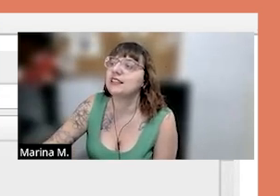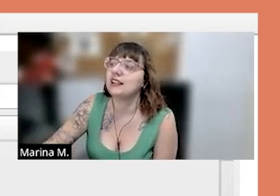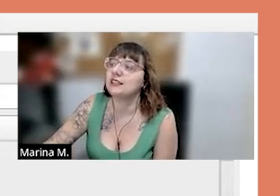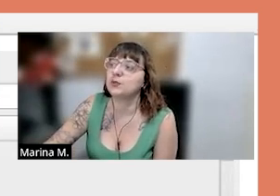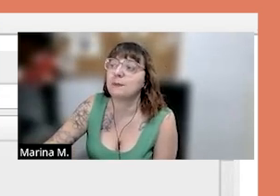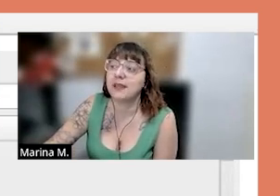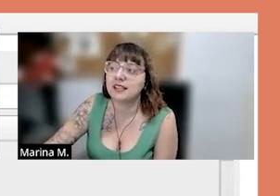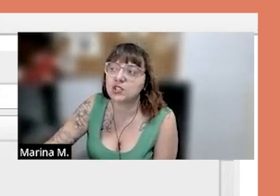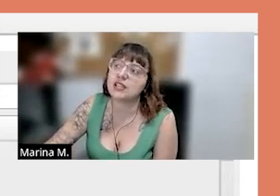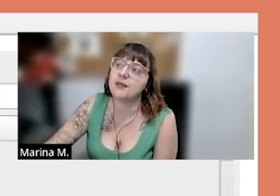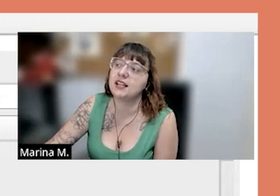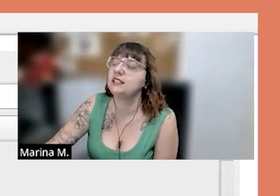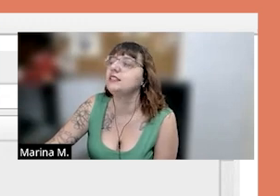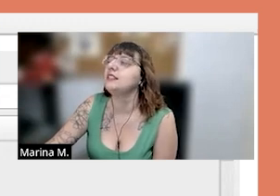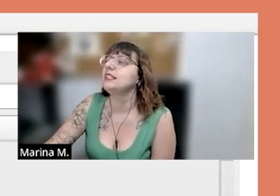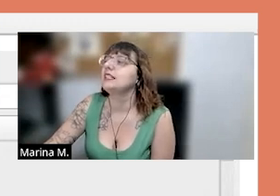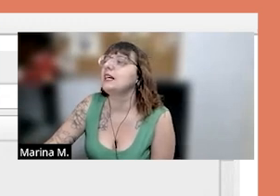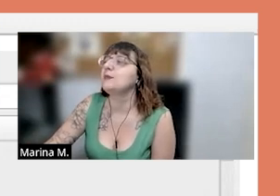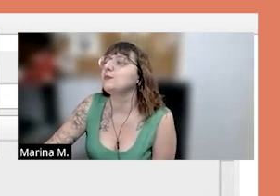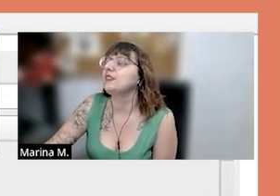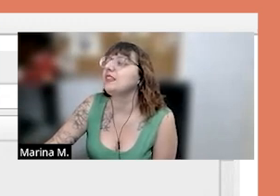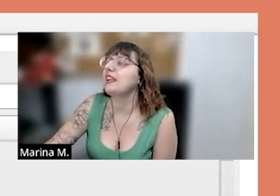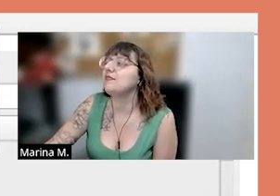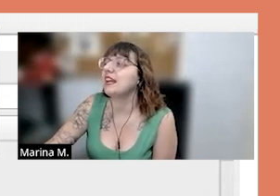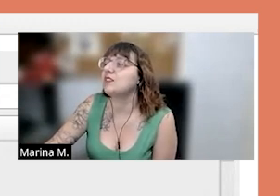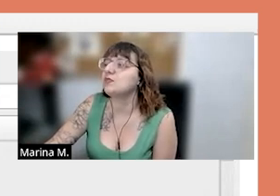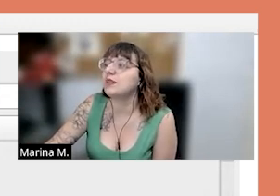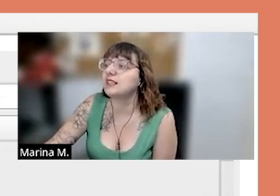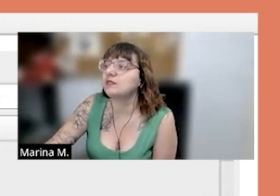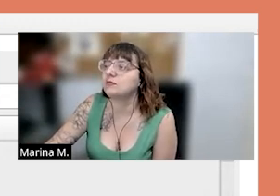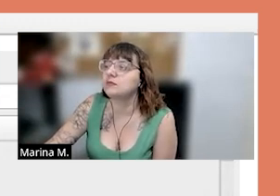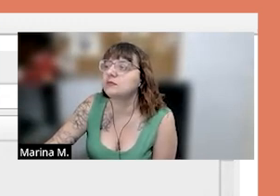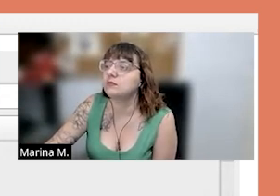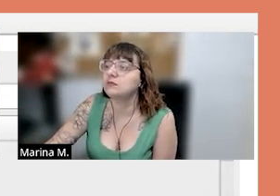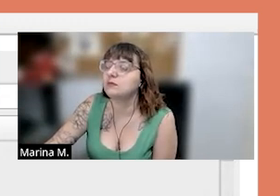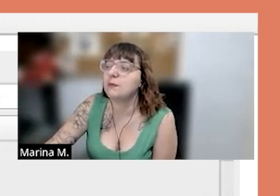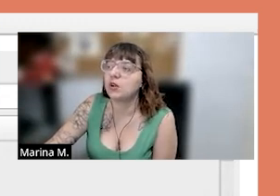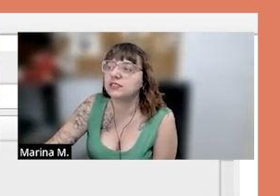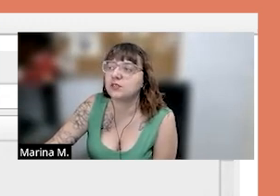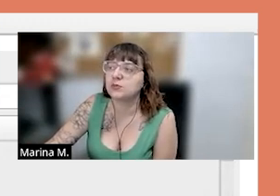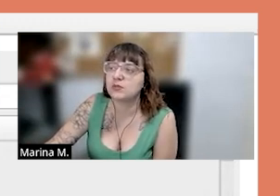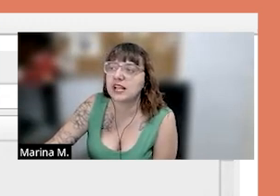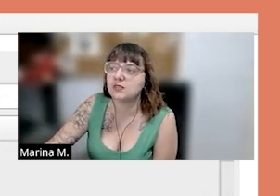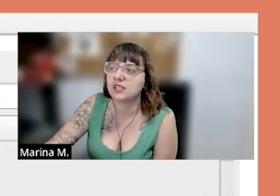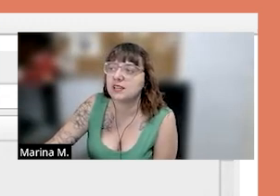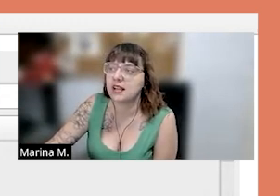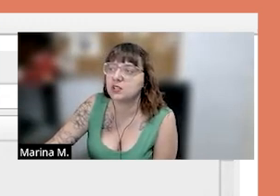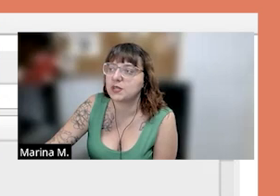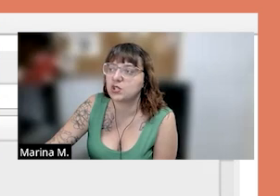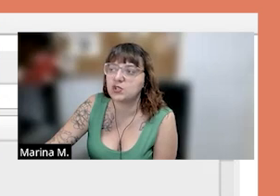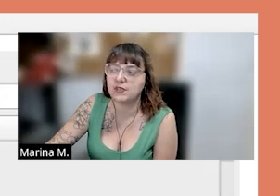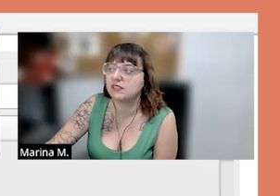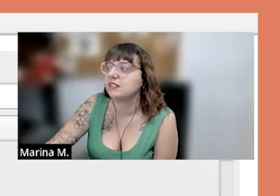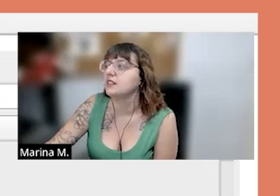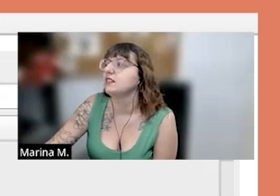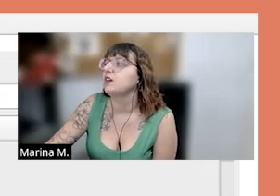é atributo apenas de tabela, tá? E ele traz uma amostra dos meus dados aqui embaixo para a